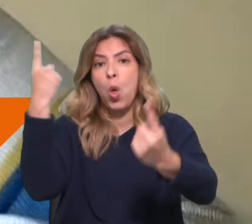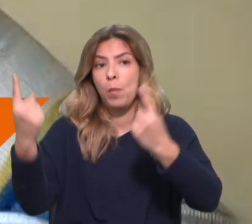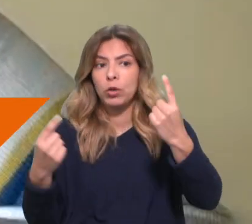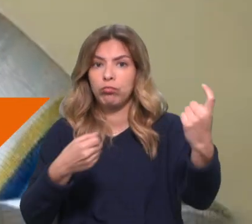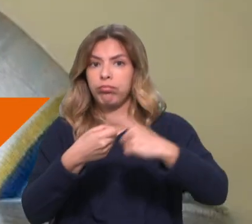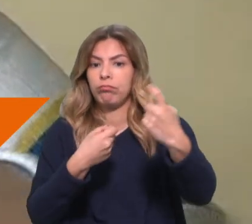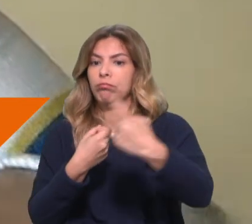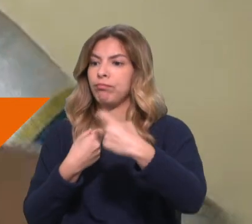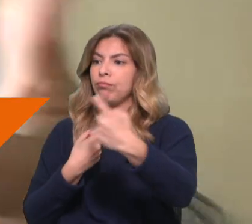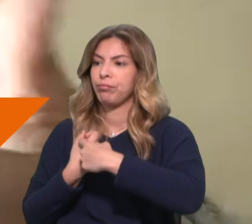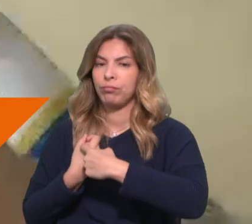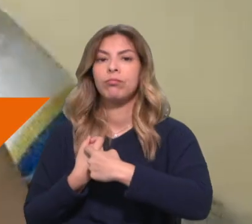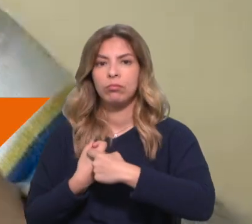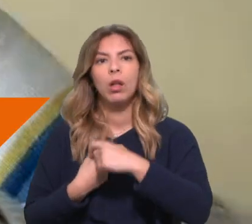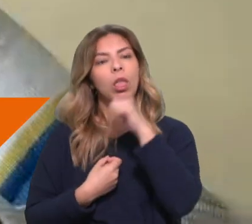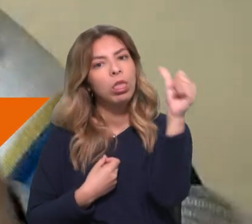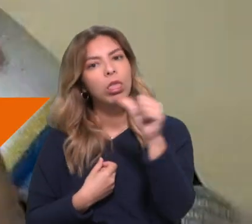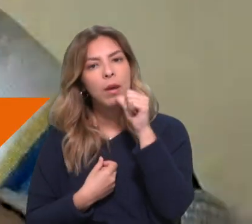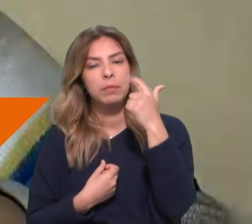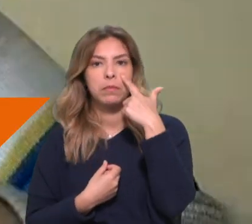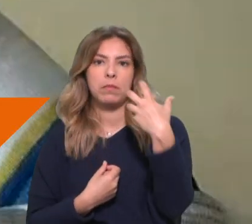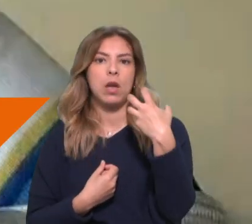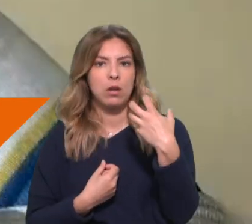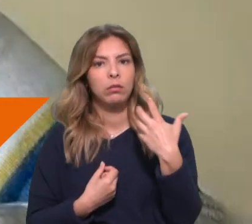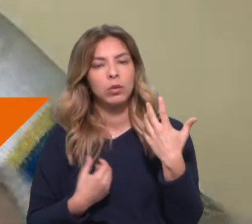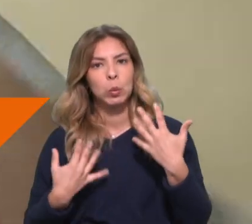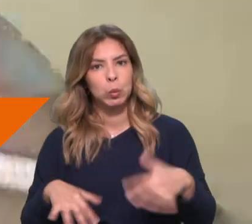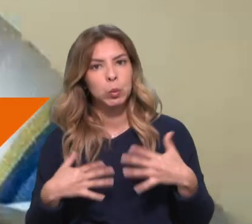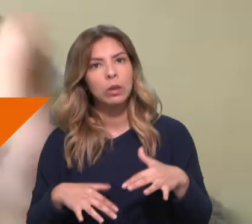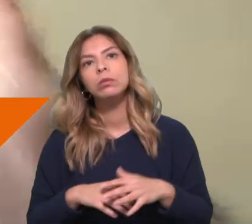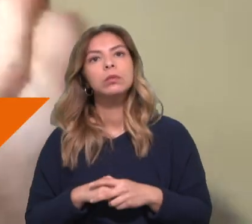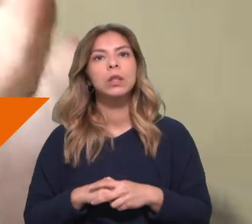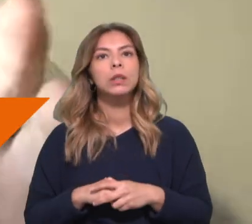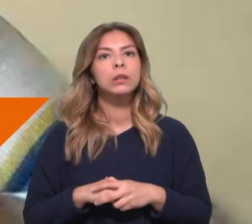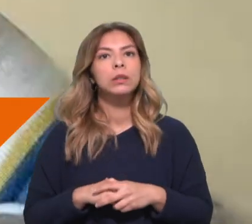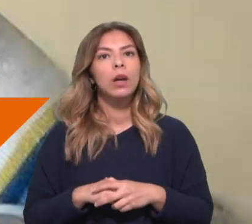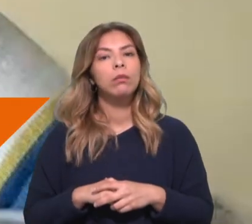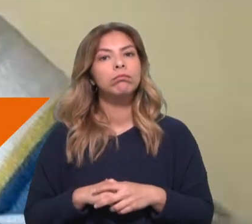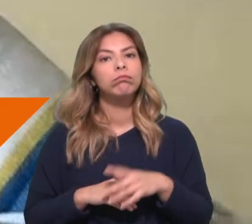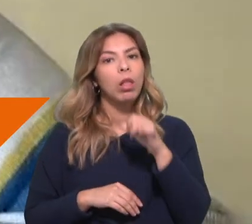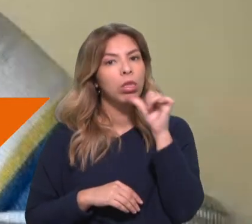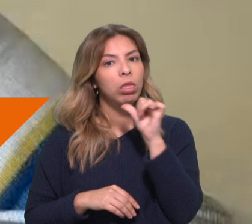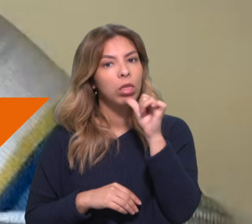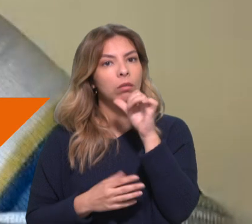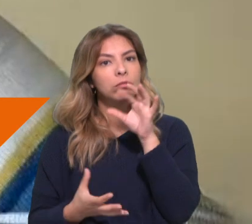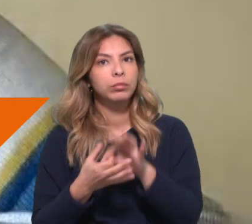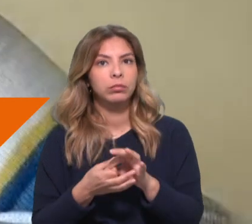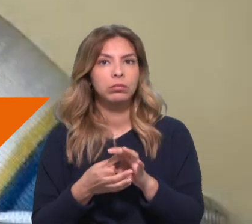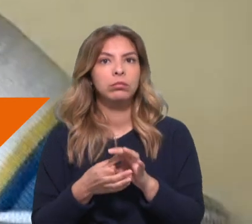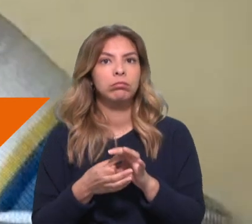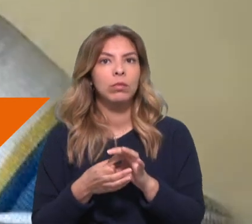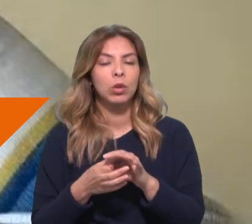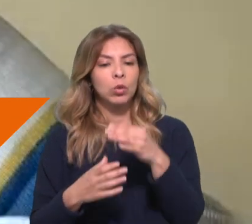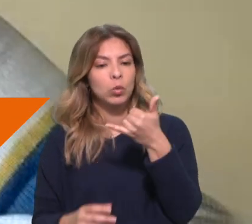estando presentes. Portanto, já é cada vez mais uma vivência, porque estamos a falar de, só nas recriações históricas, estamos a falar de cerca de